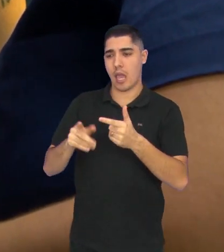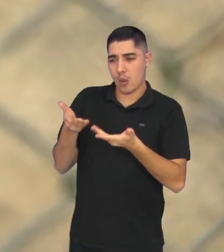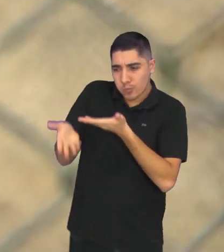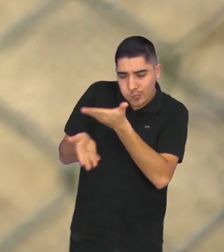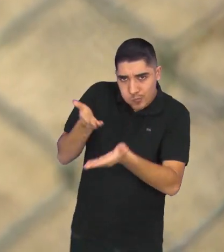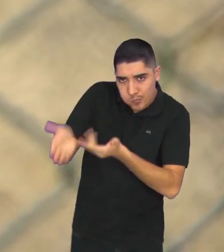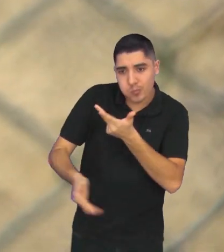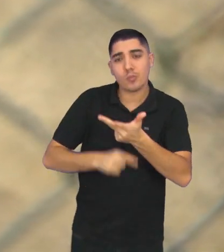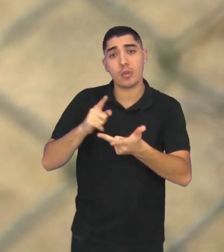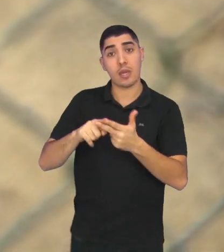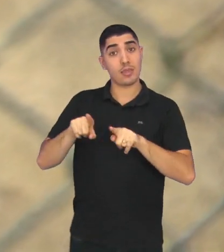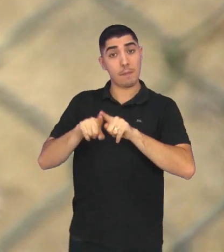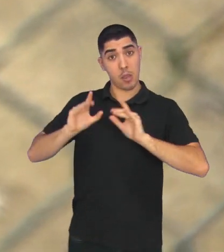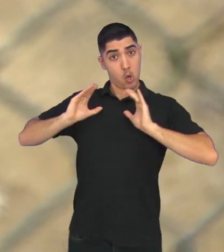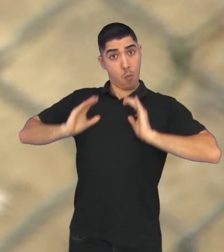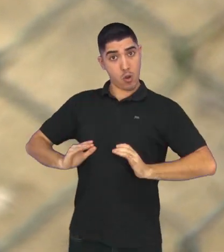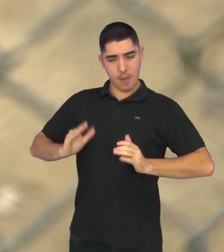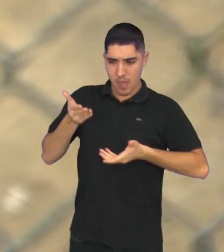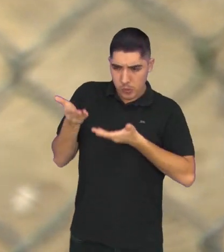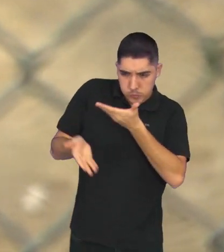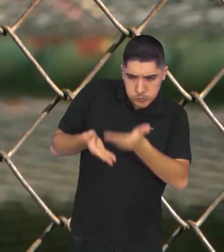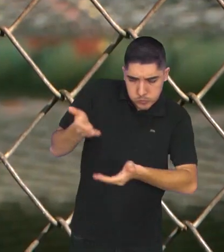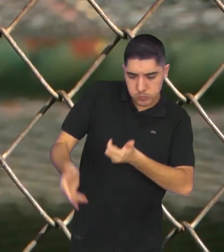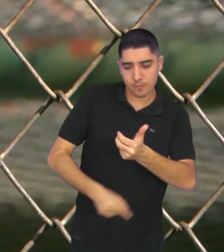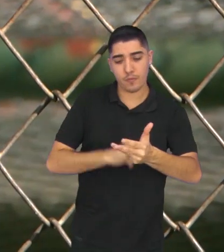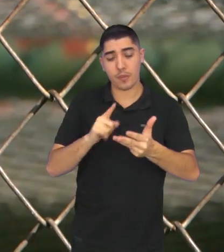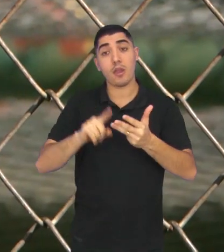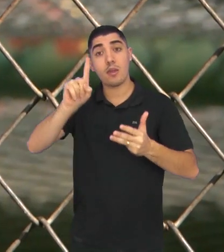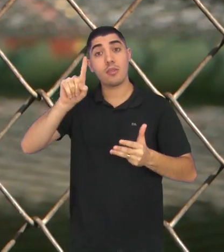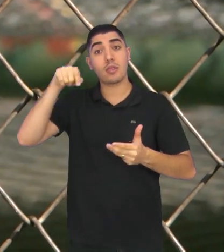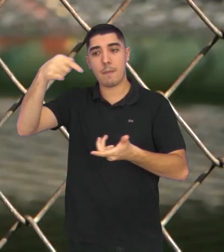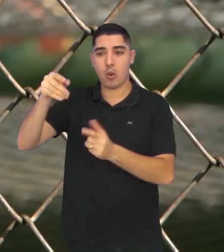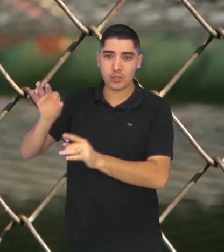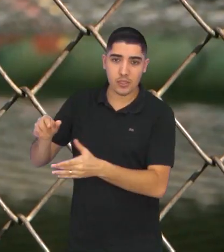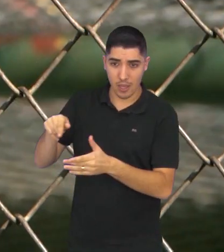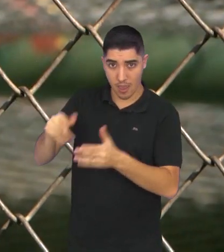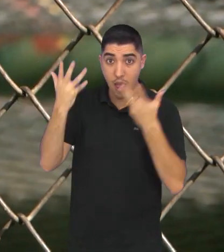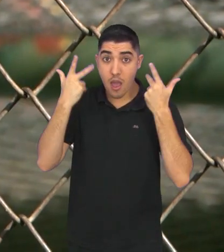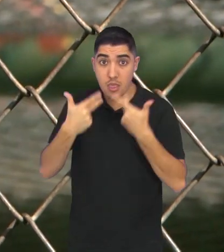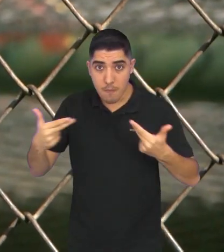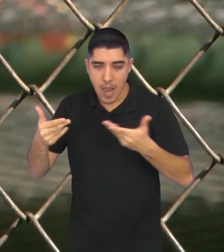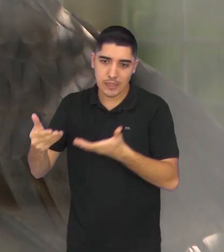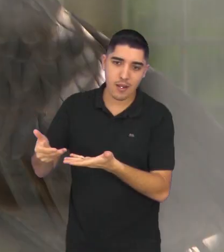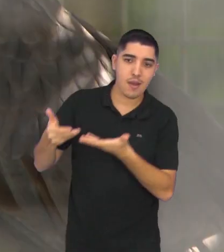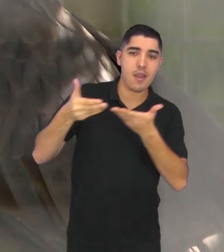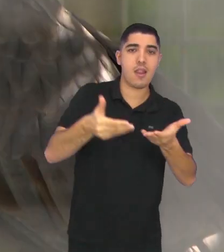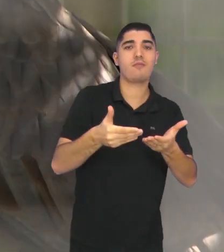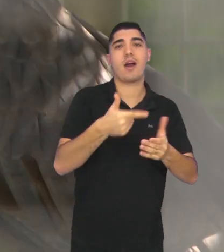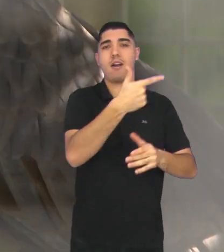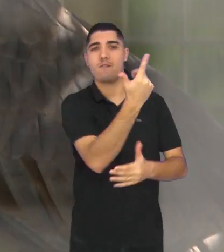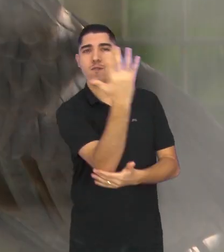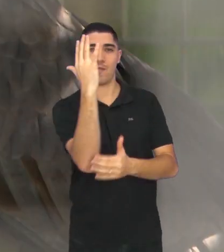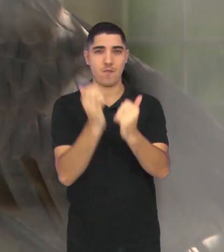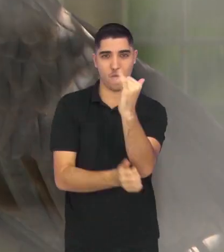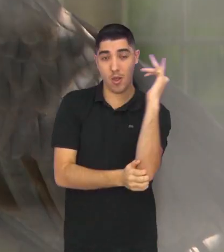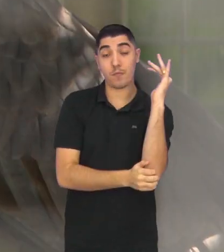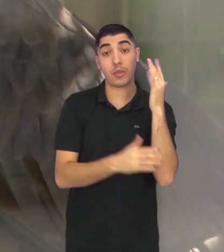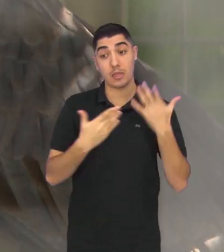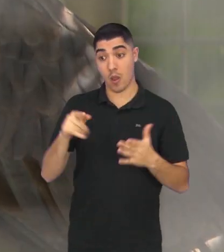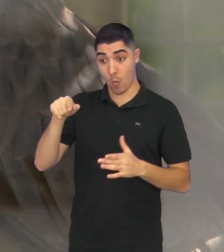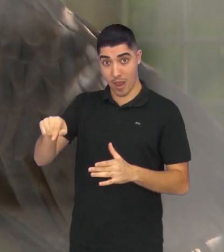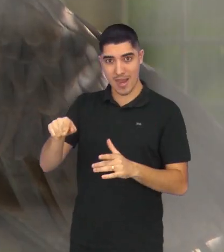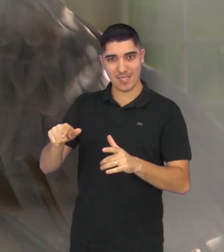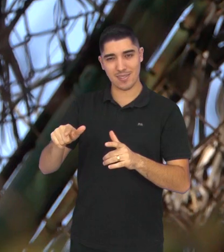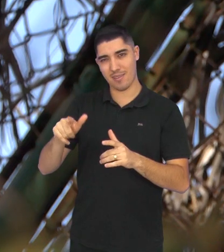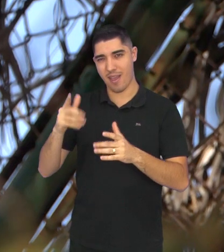manutenção, reabilitação comportamental e destinação de animais silvestres. A destinação dos